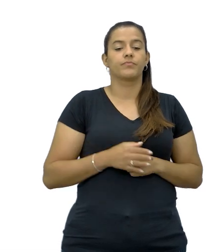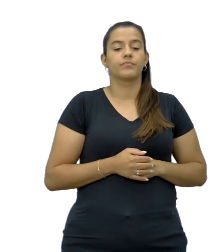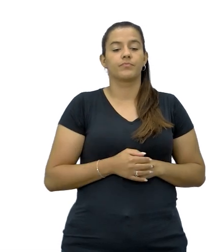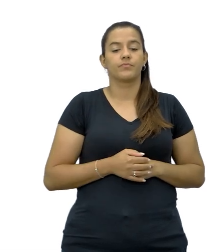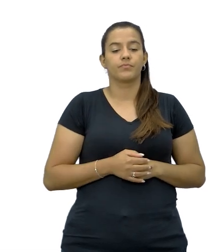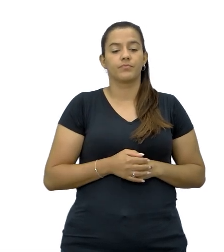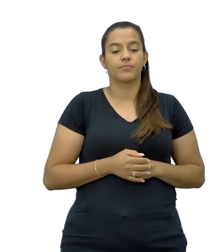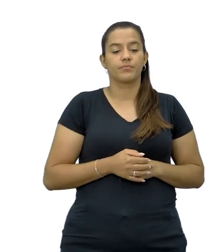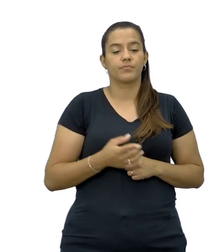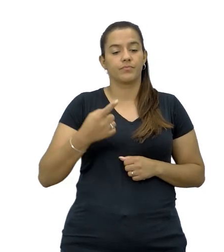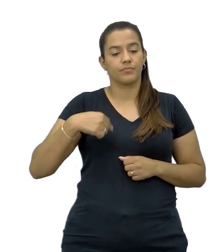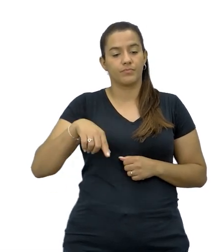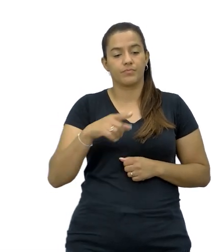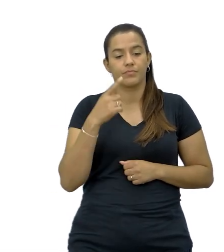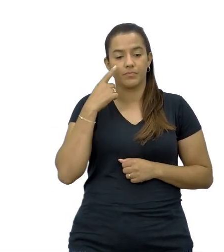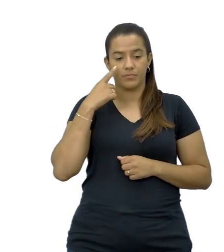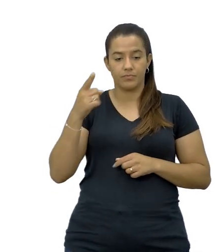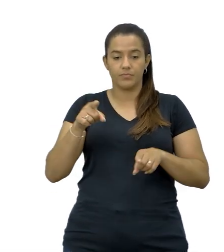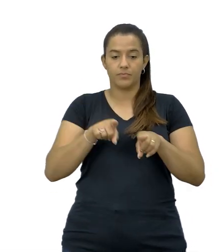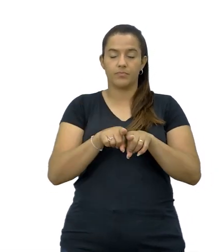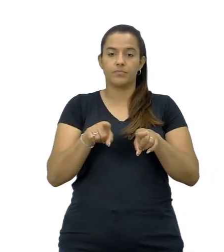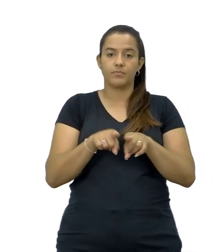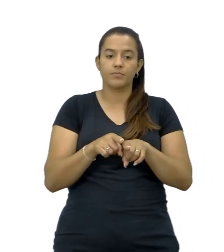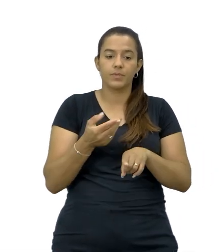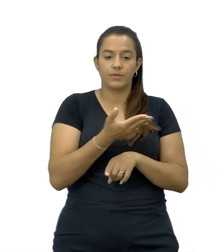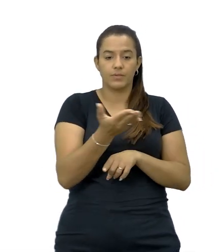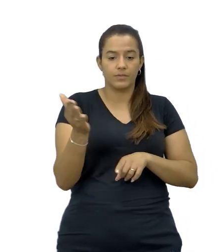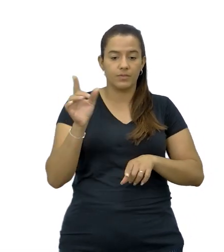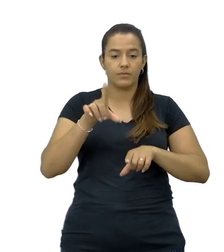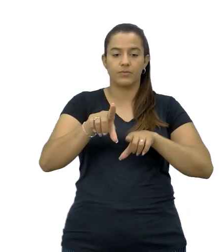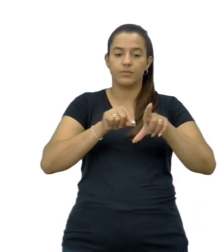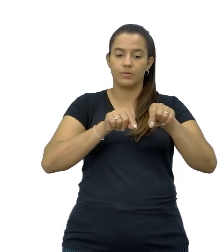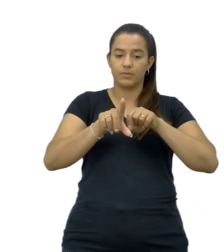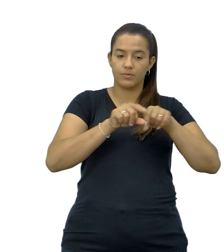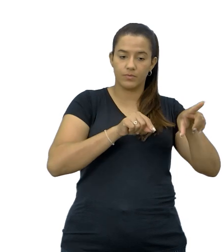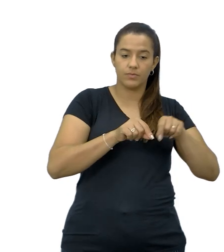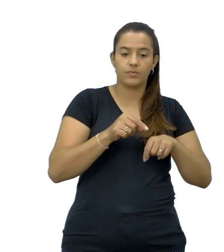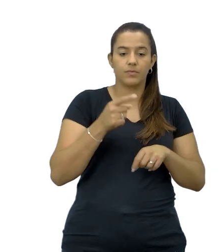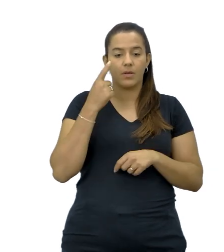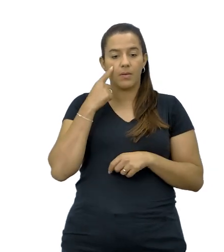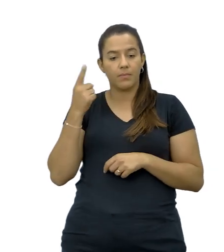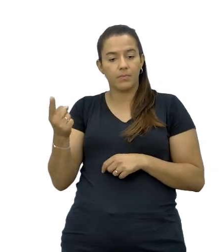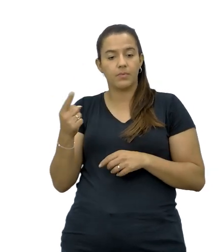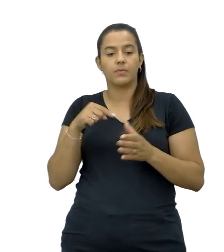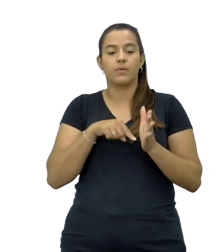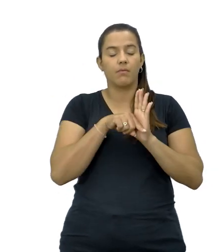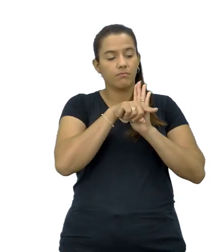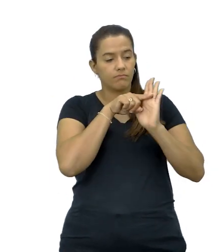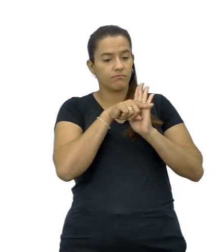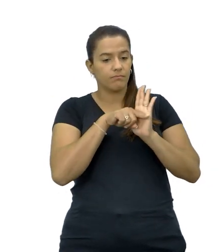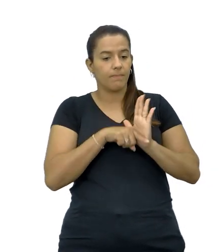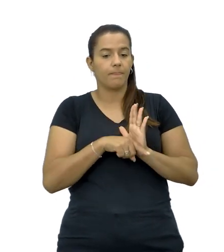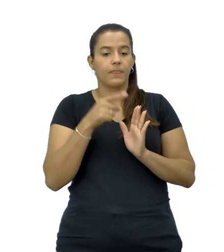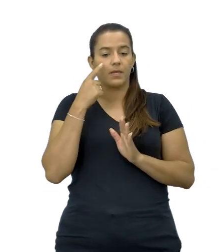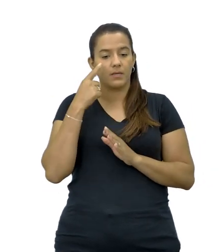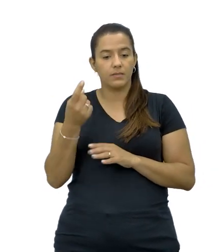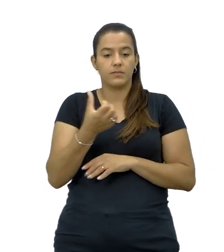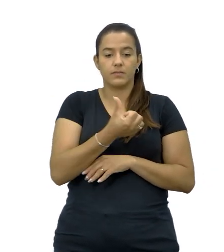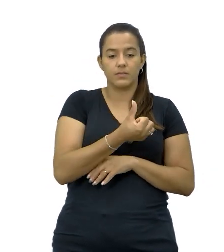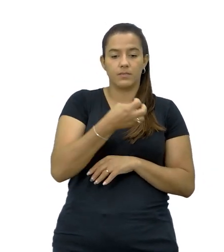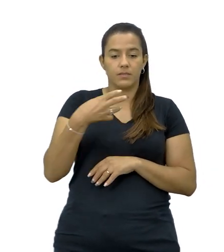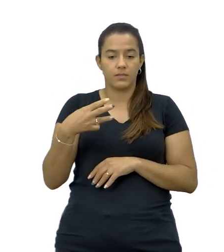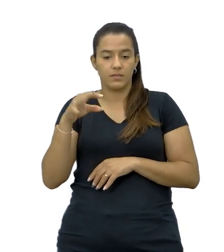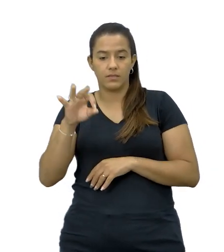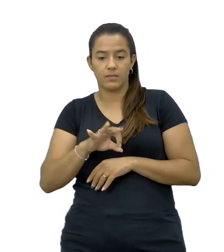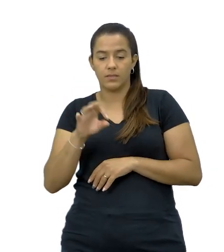aqui eles chamam de cards também, vocês vão selecionando. Então, o primeiro passo aqui eu vou olhando, eu falo, bom, essa aqui tem